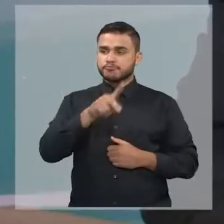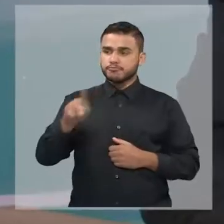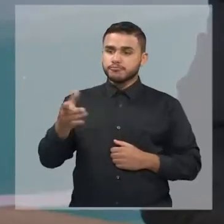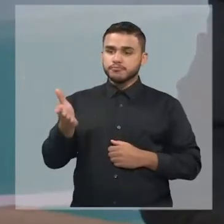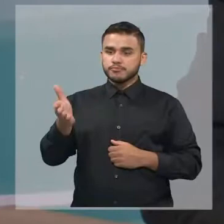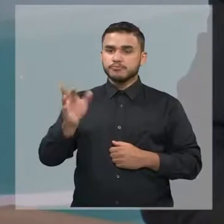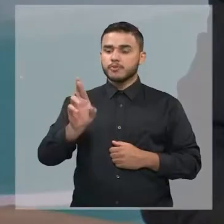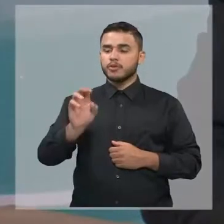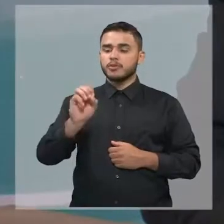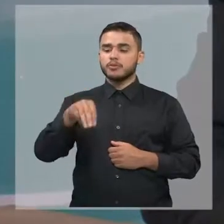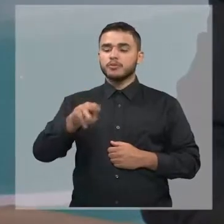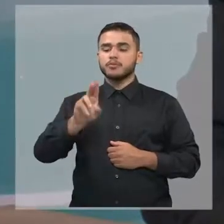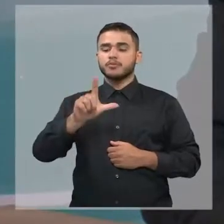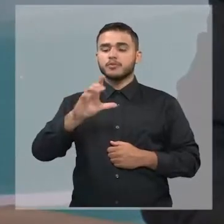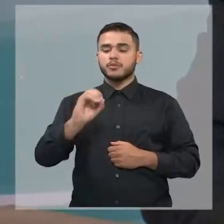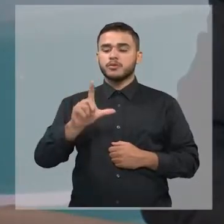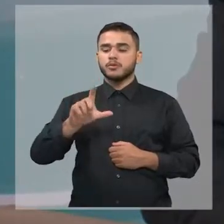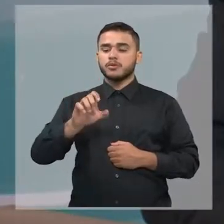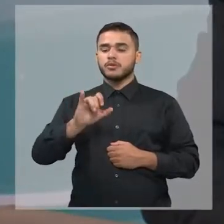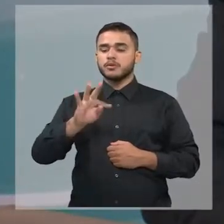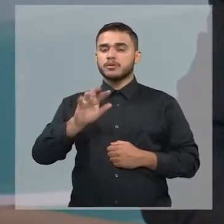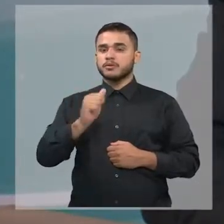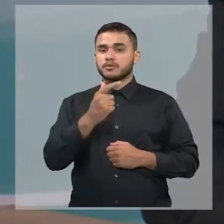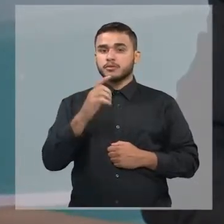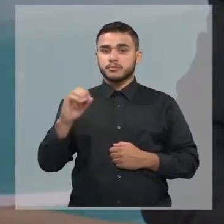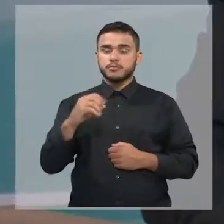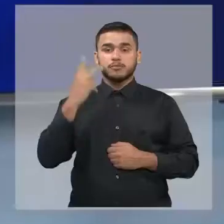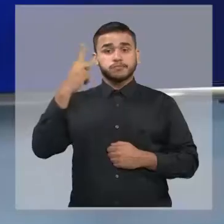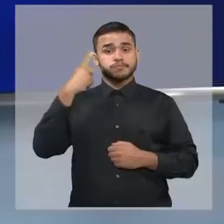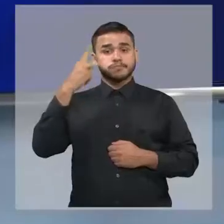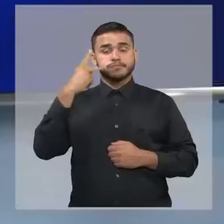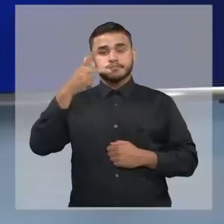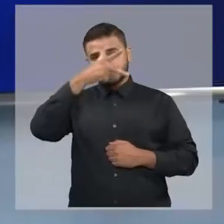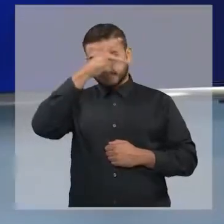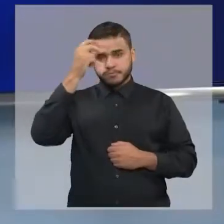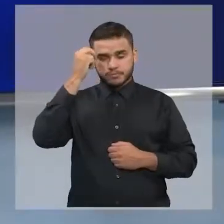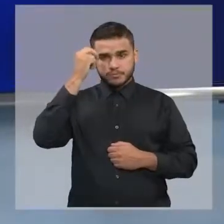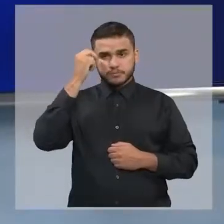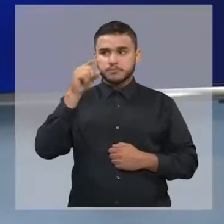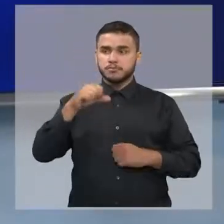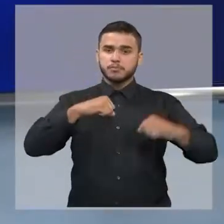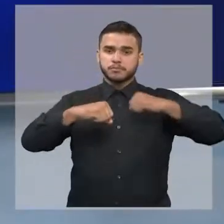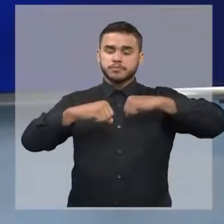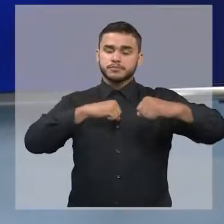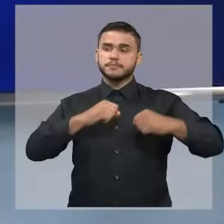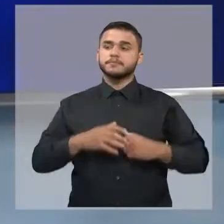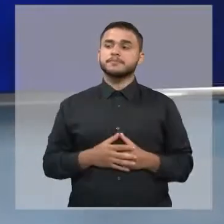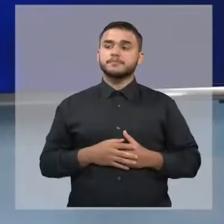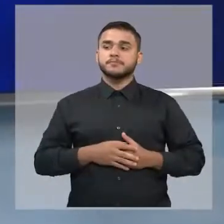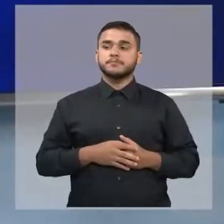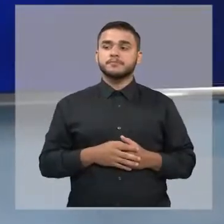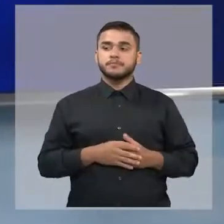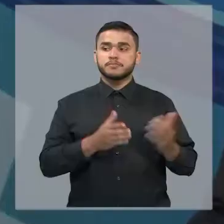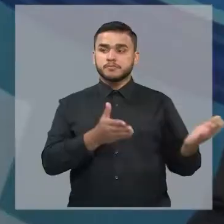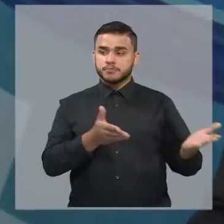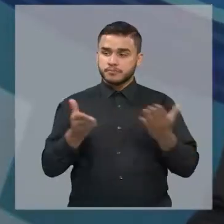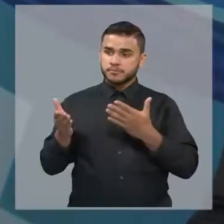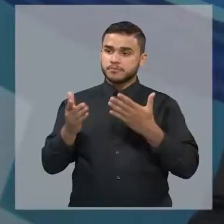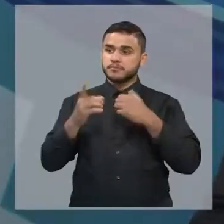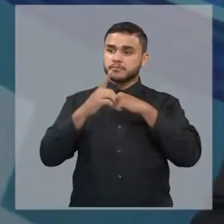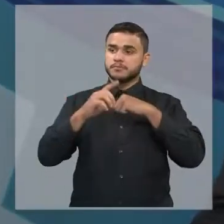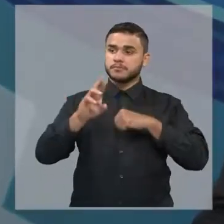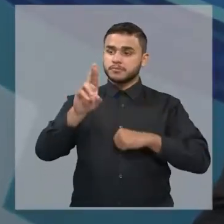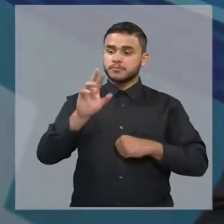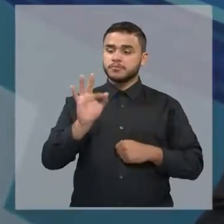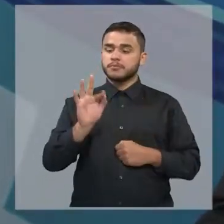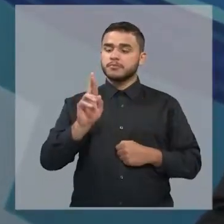Leitão, procurador do município e também debatedor, colaborador. O Dr. Francisco Moreira,